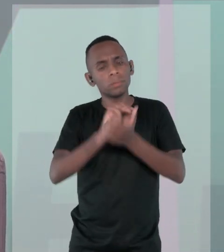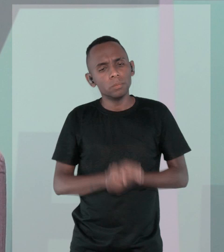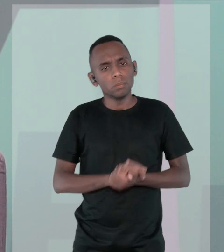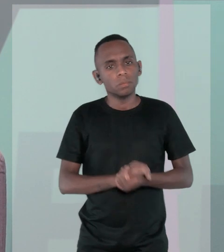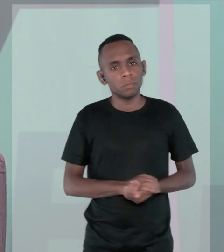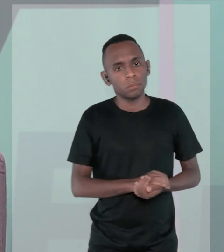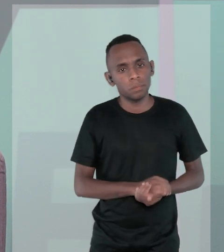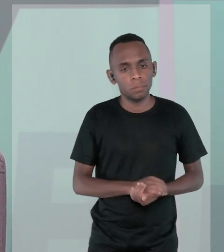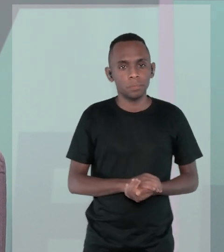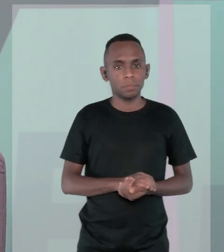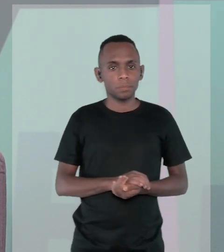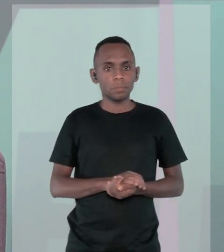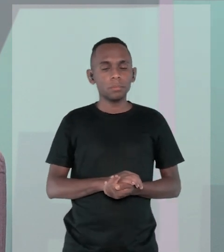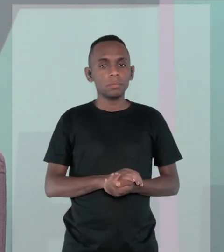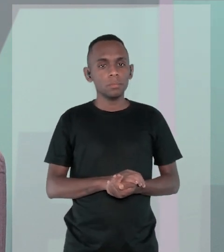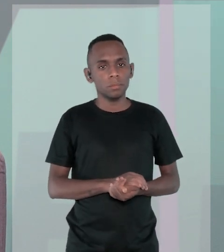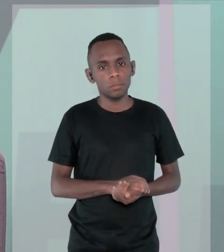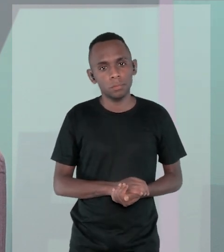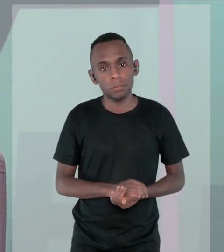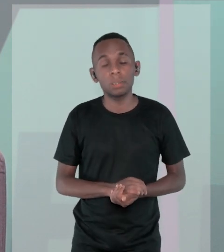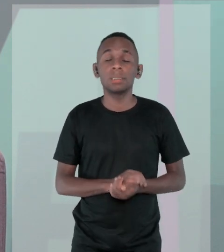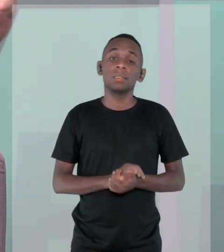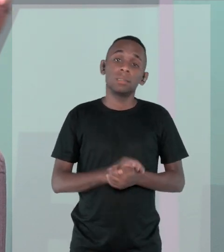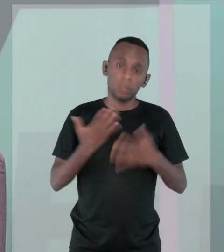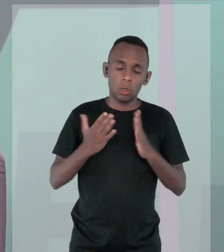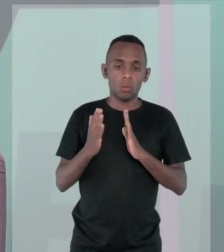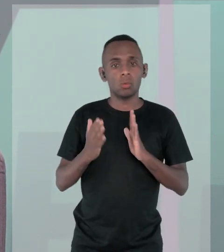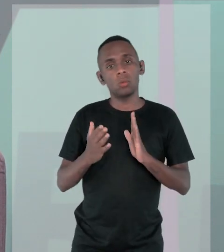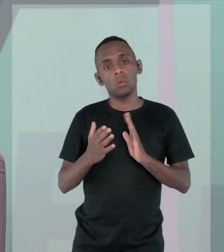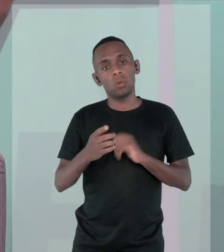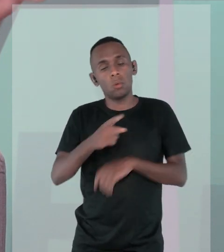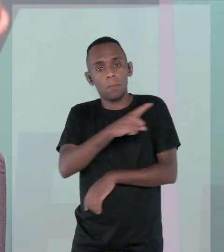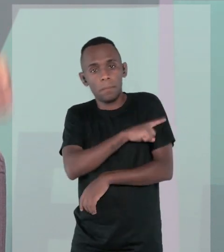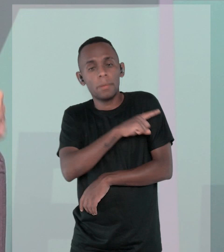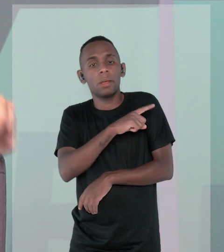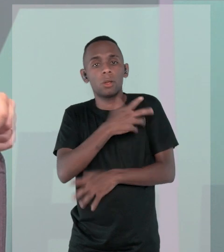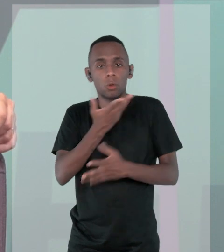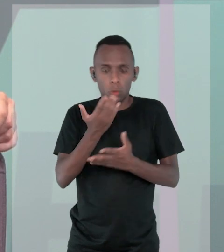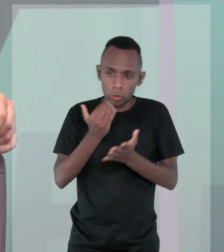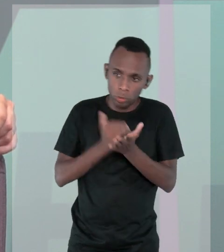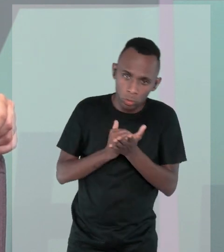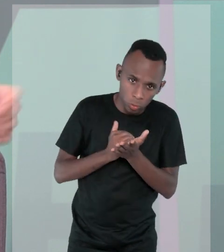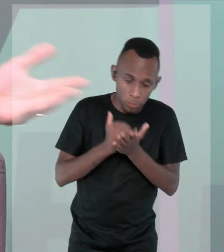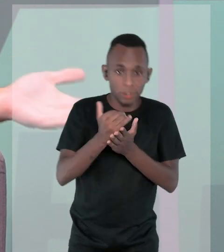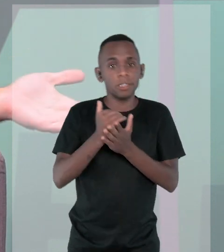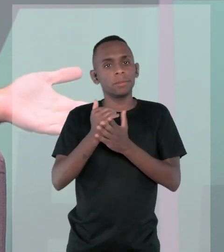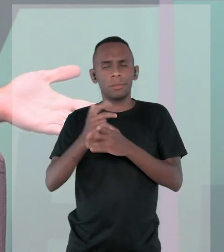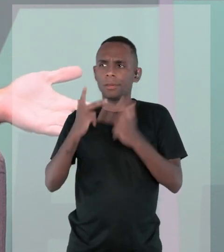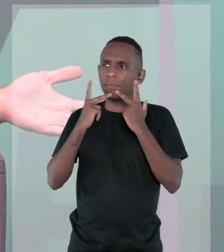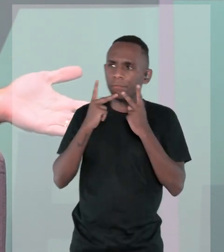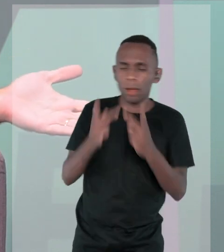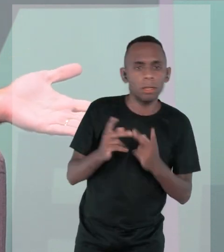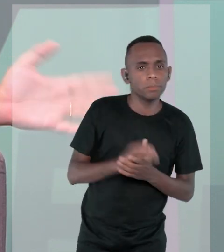MBA. E aí, logo no primeiro módulo, que foram 5 dias intensos, eu comecei a